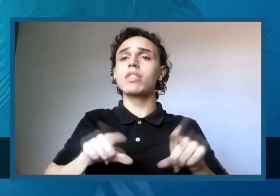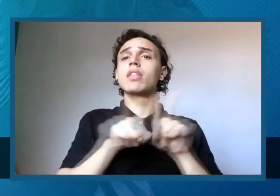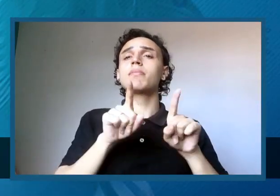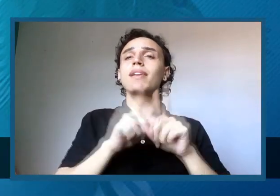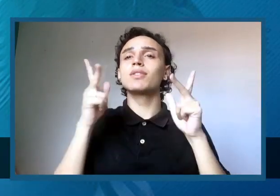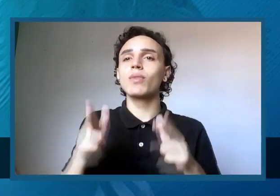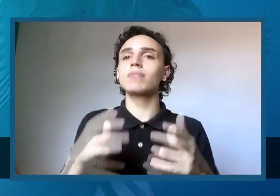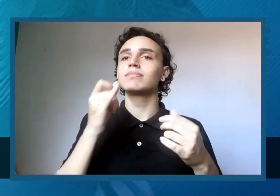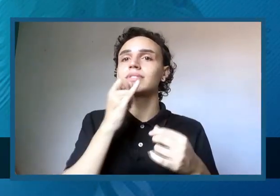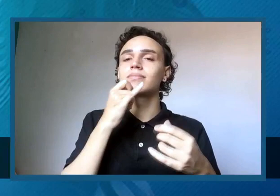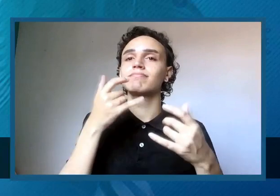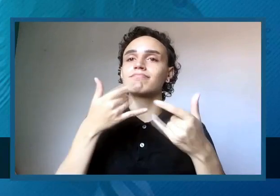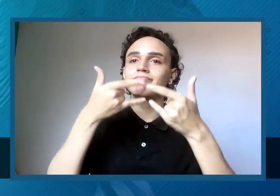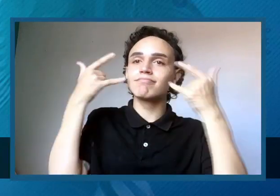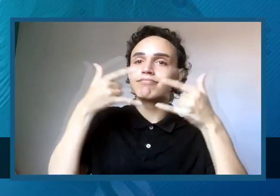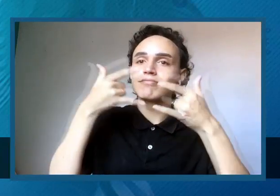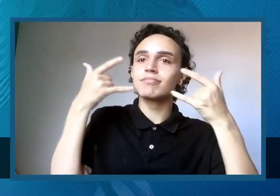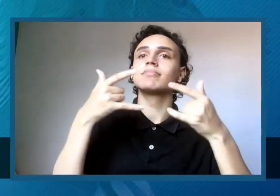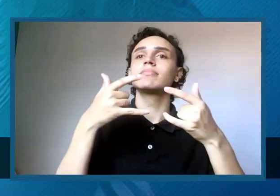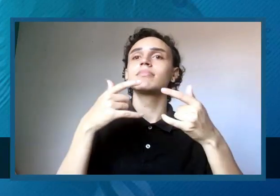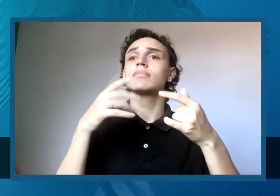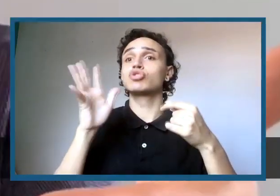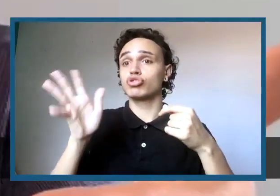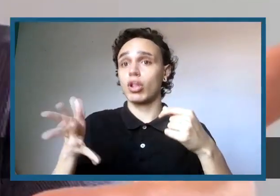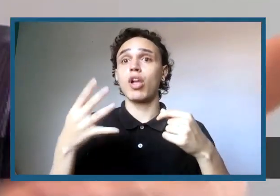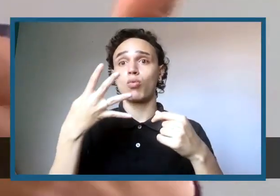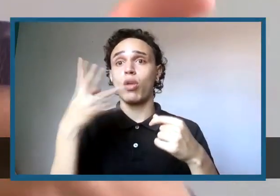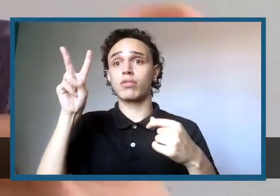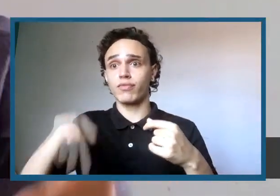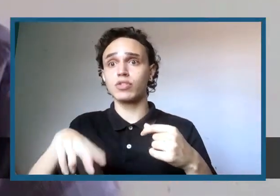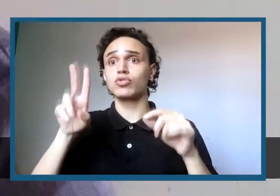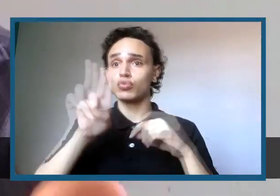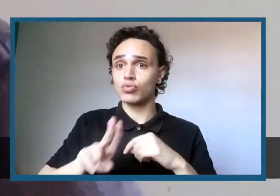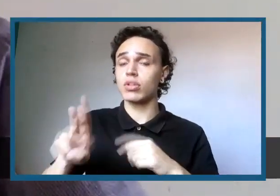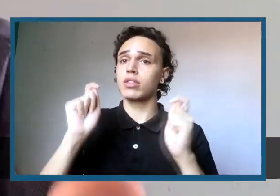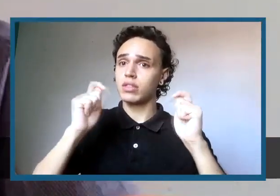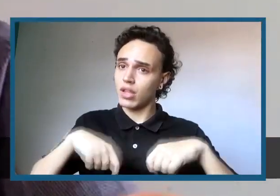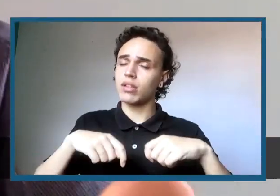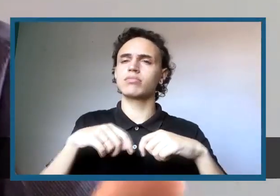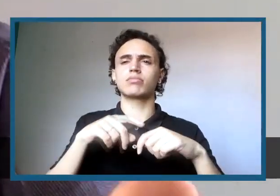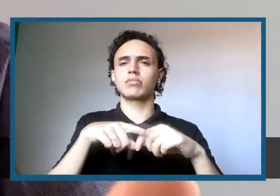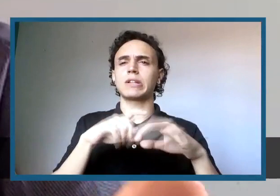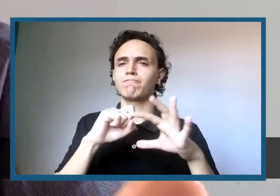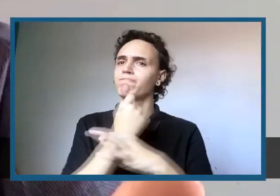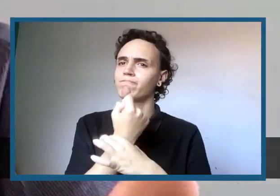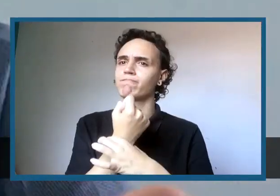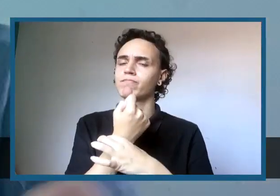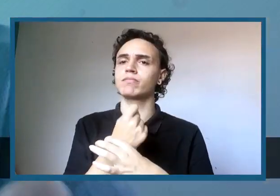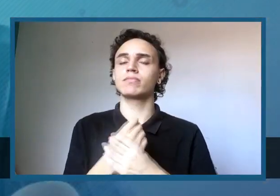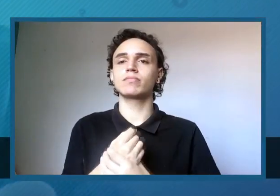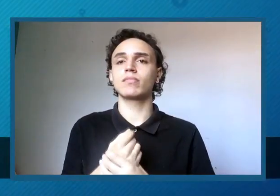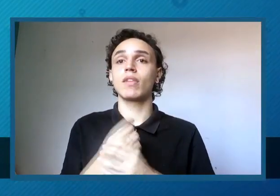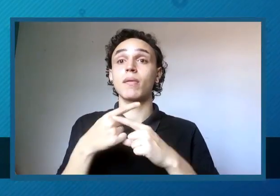suas características básicas, né? O único que você tem que ter cuidado é olhar que seu tecido ou a toalha